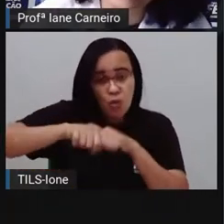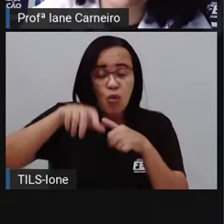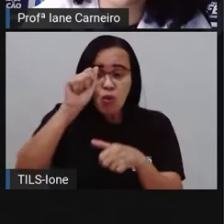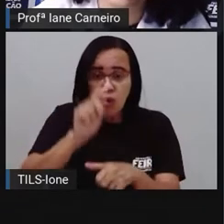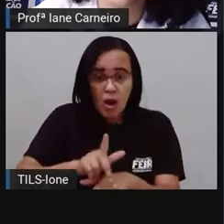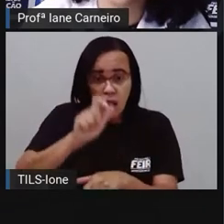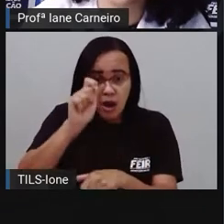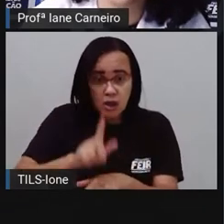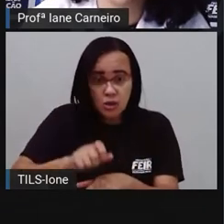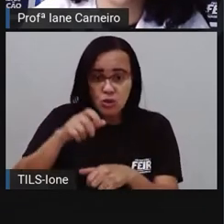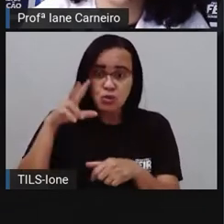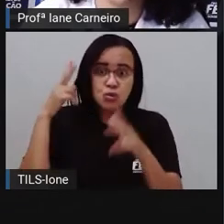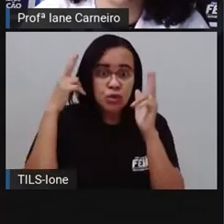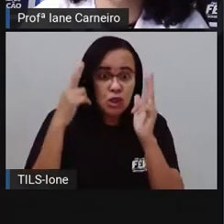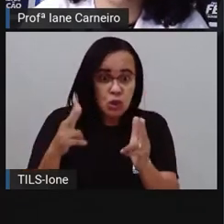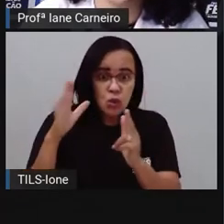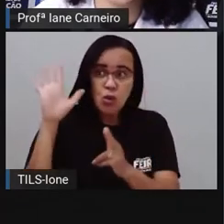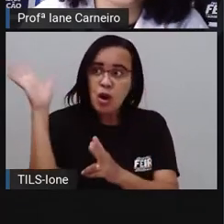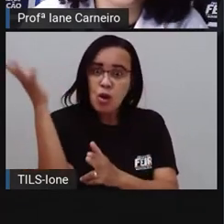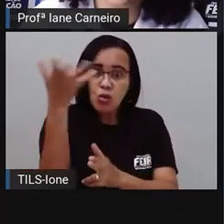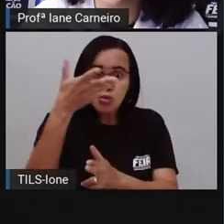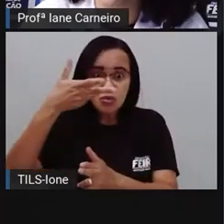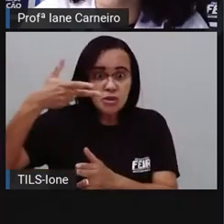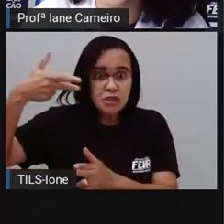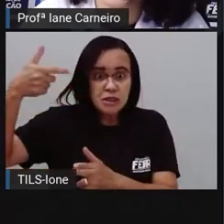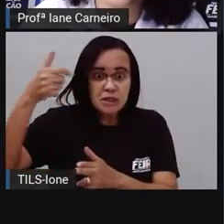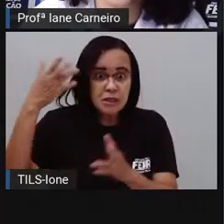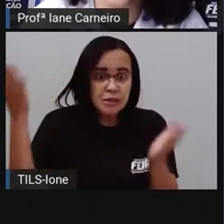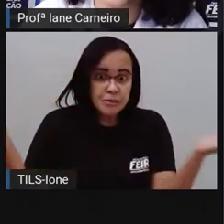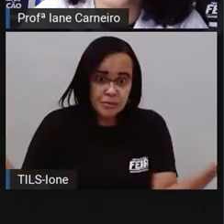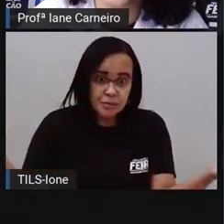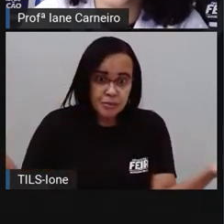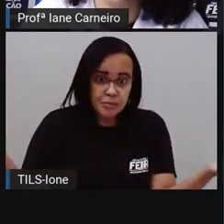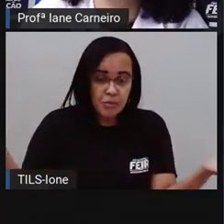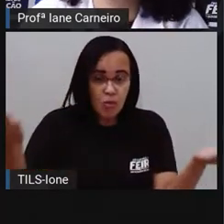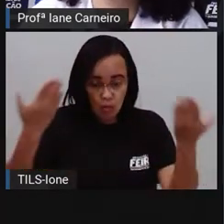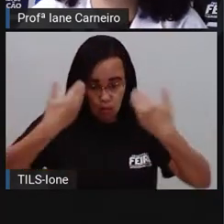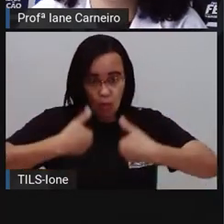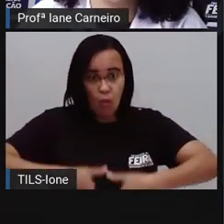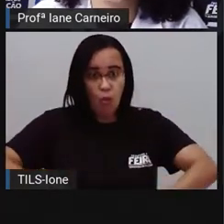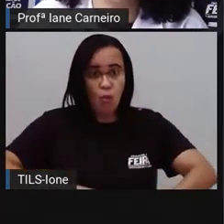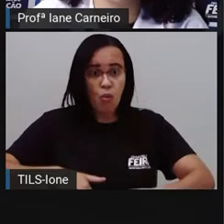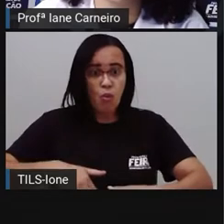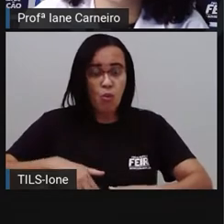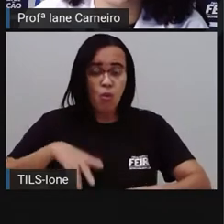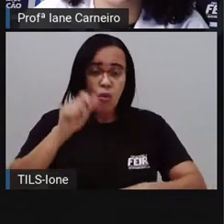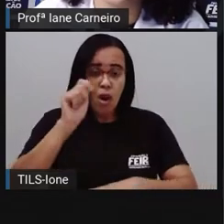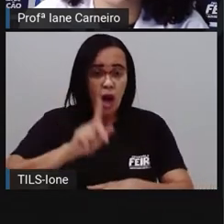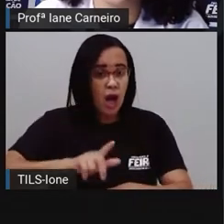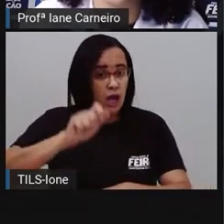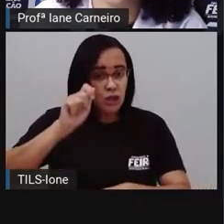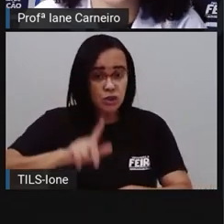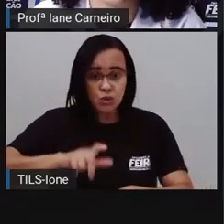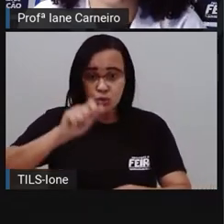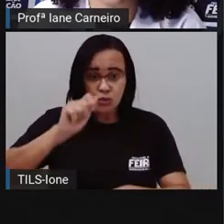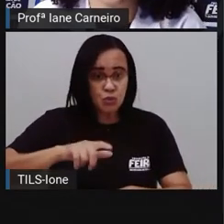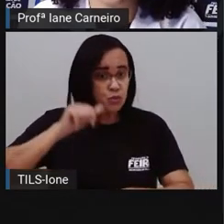céu de primavera. Olha só, ficou todo azul como o senhor Pernilongo falou.